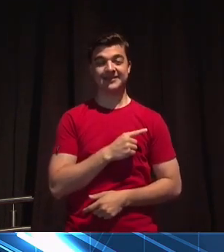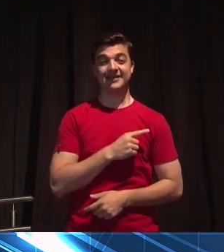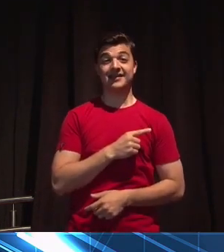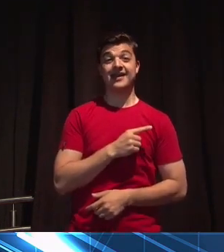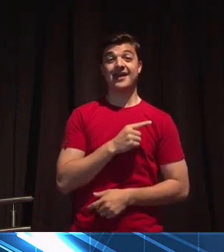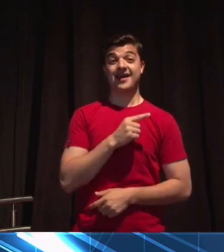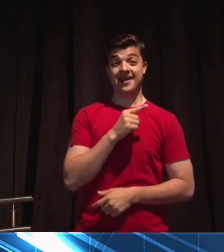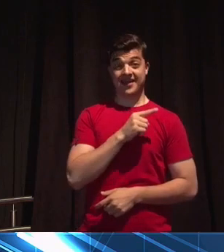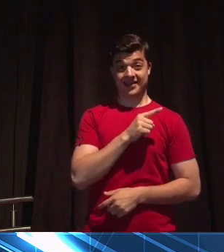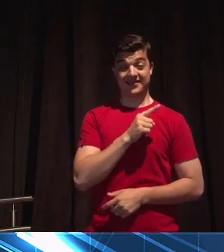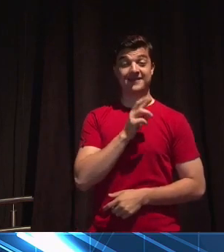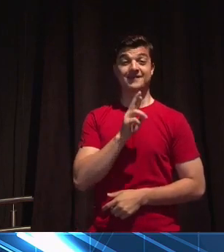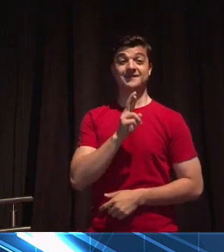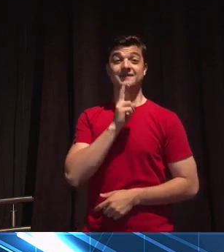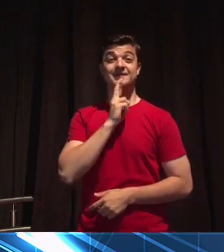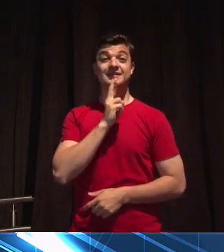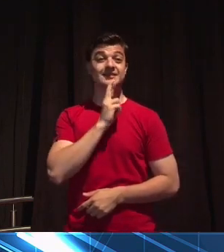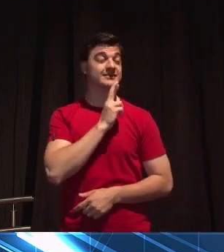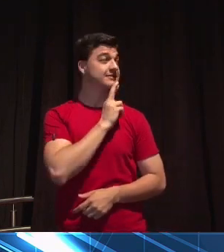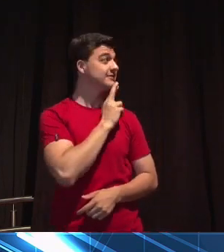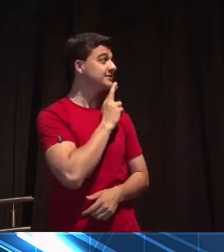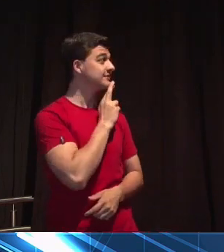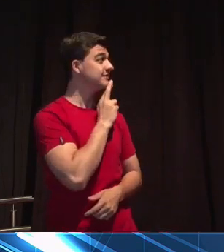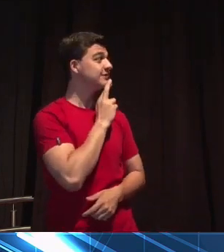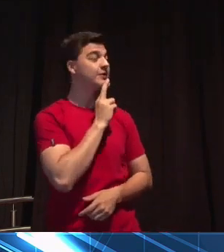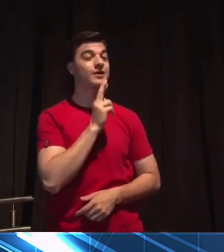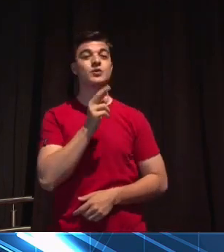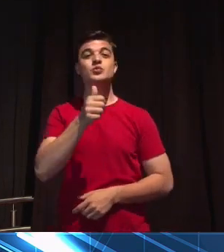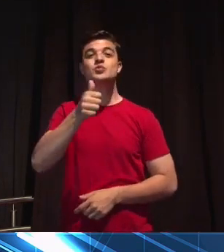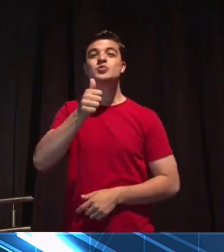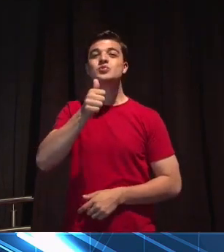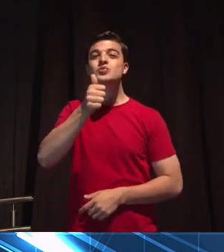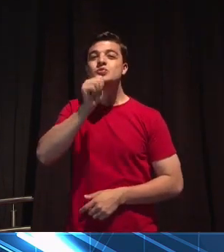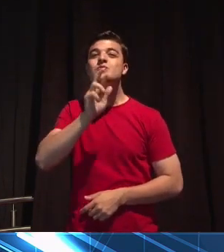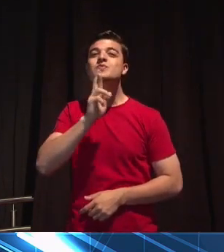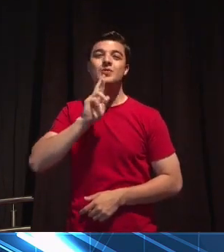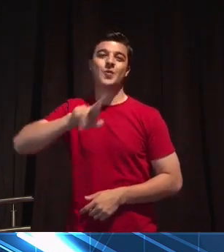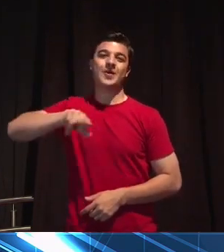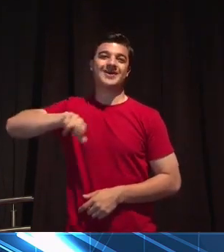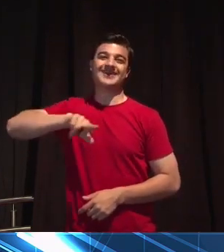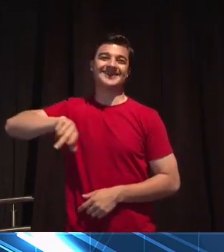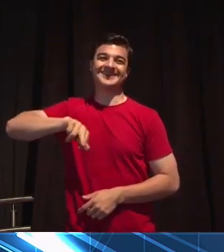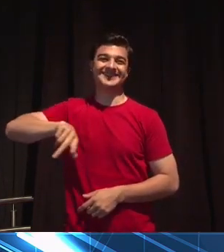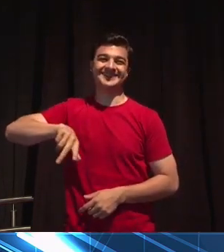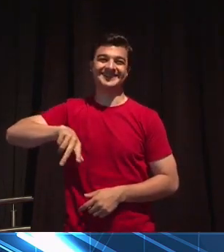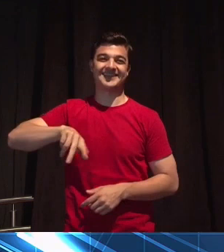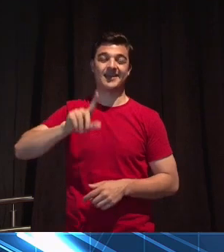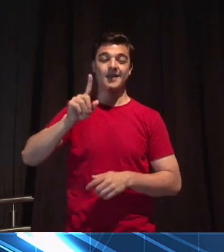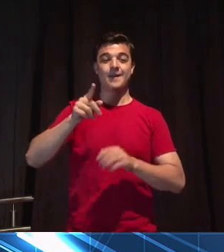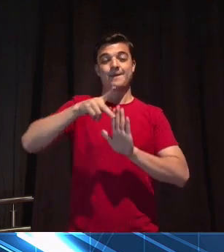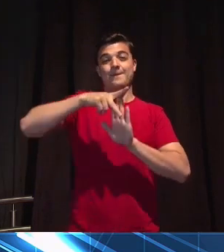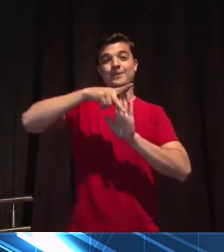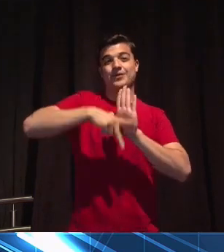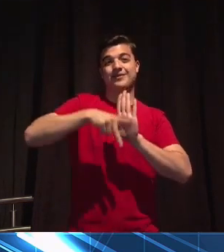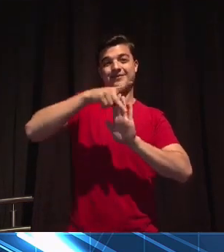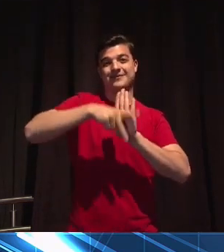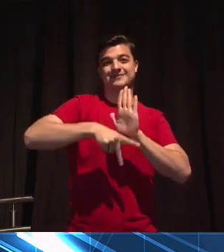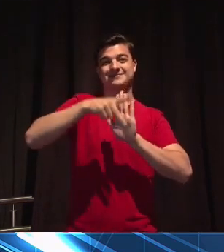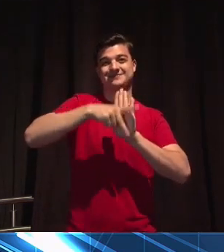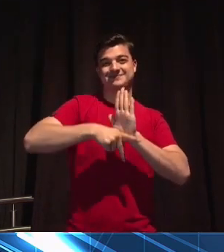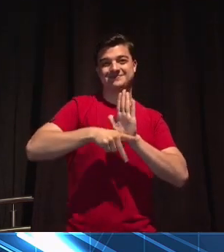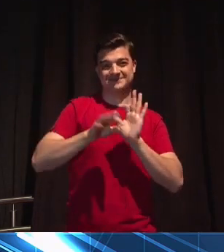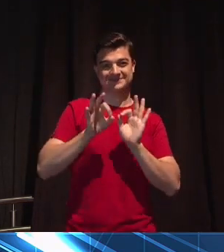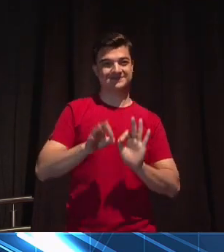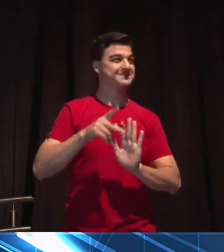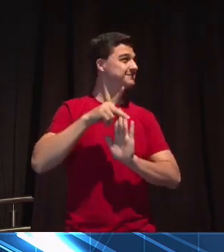um gerador de e-books nos formatos PDF Pub a partir de market Down Então você escreve